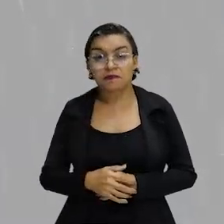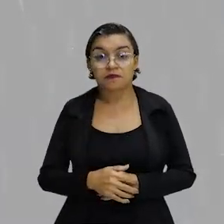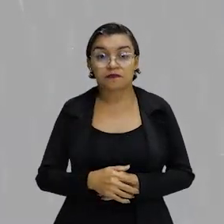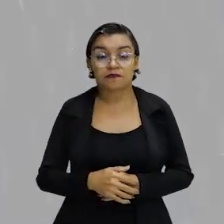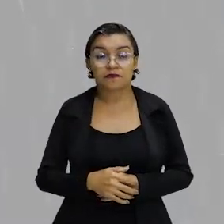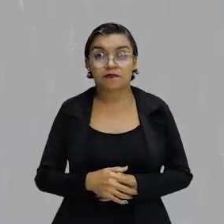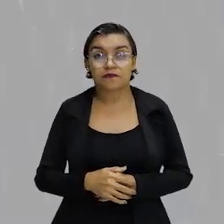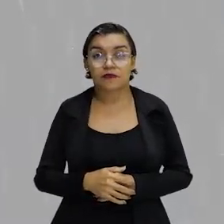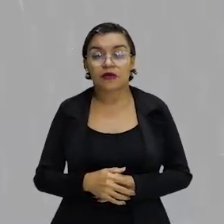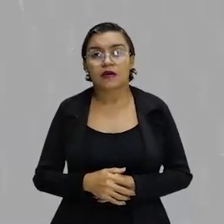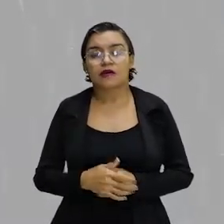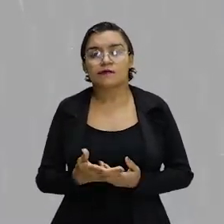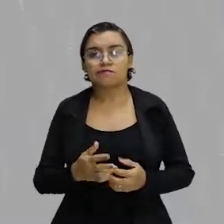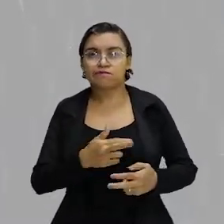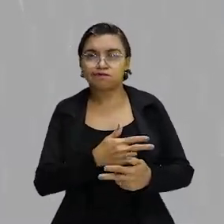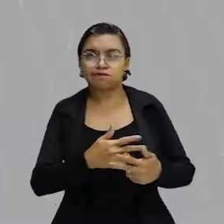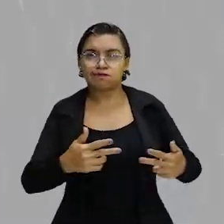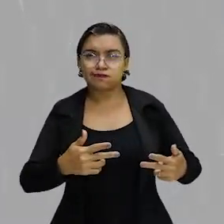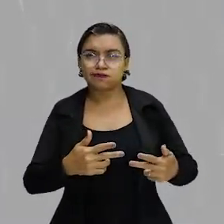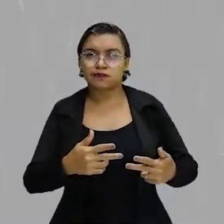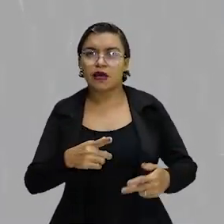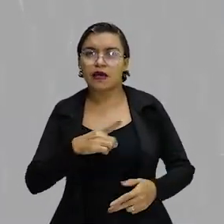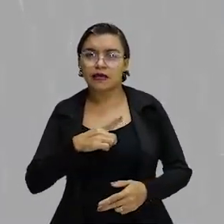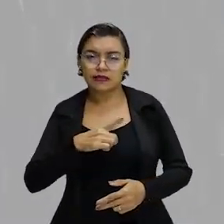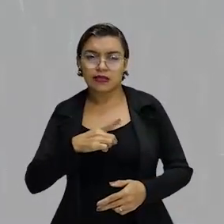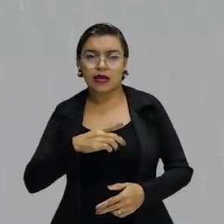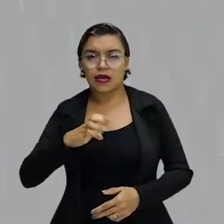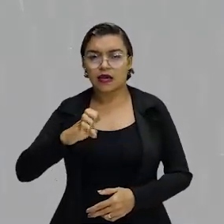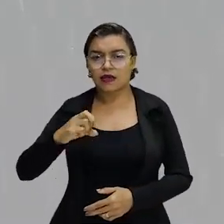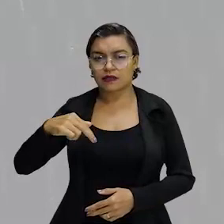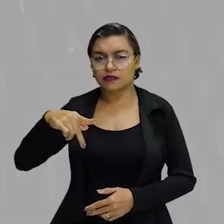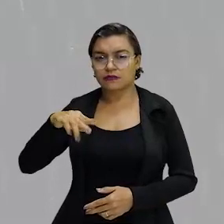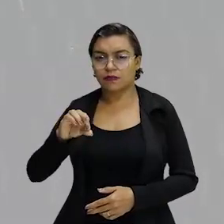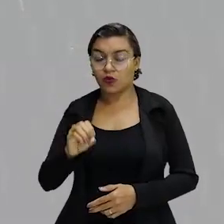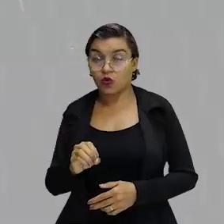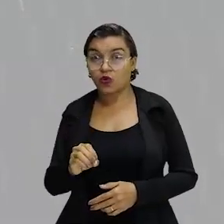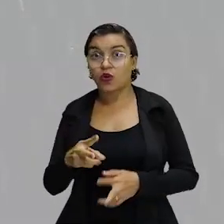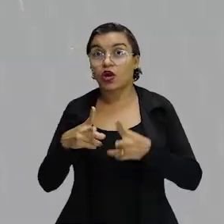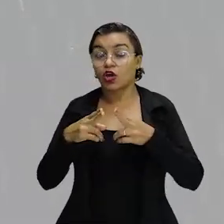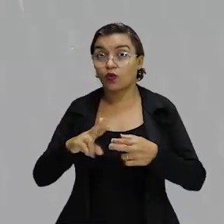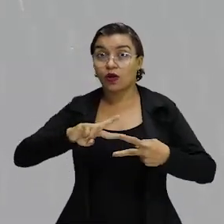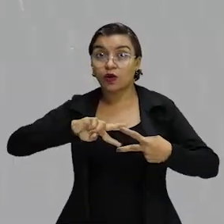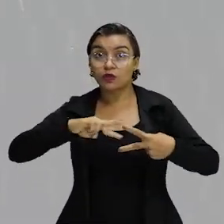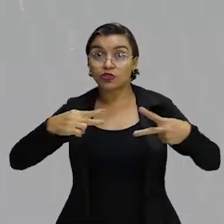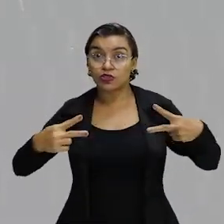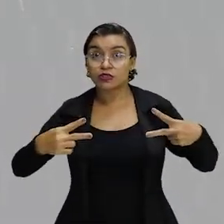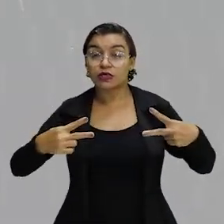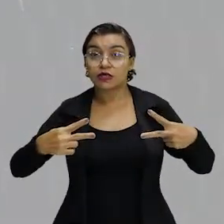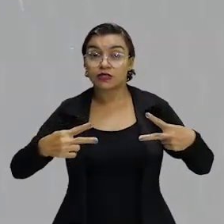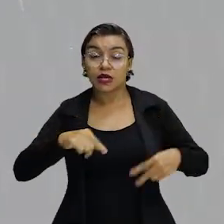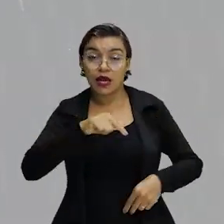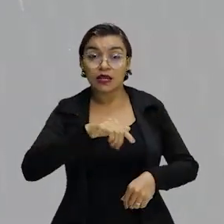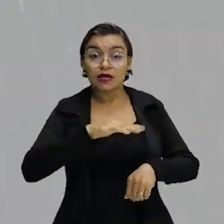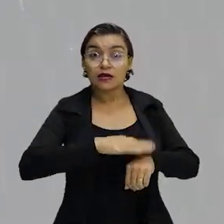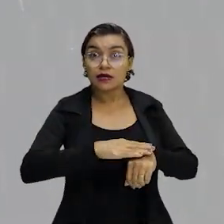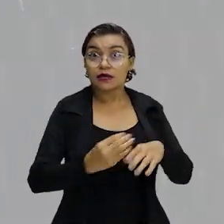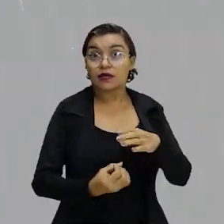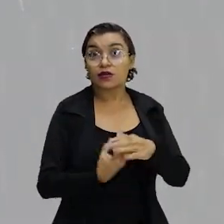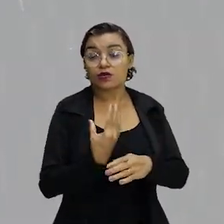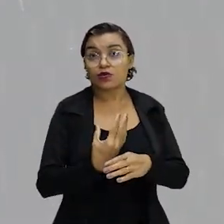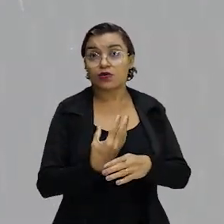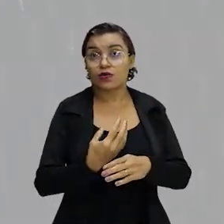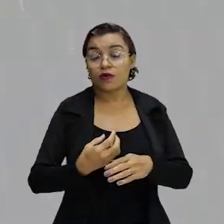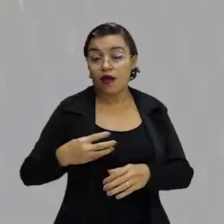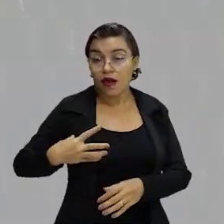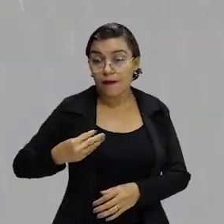esporo, ele tem a mesma constituição genética do indivíduo que produziu esse esporo, porque é reprodução